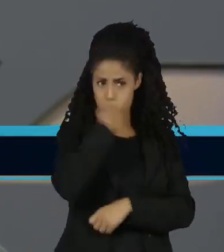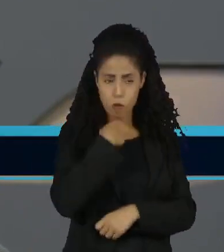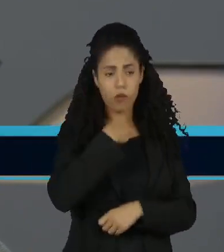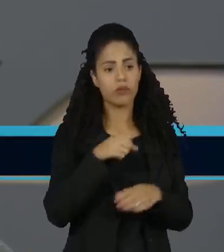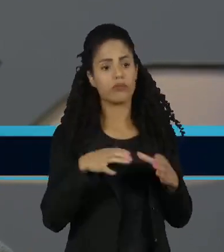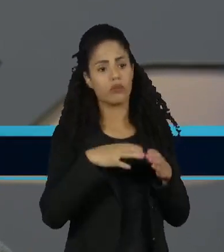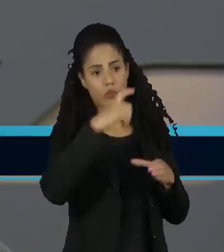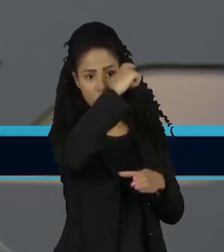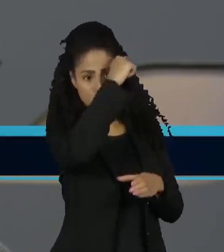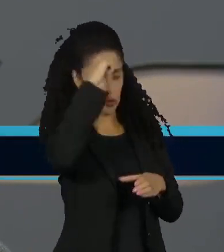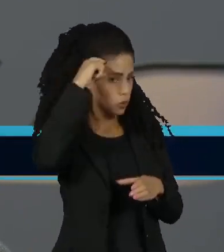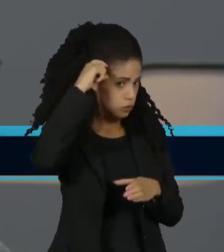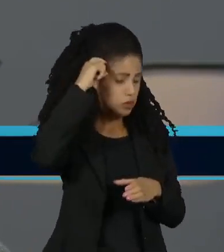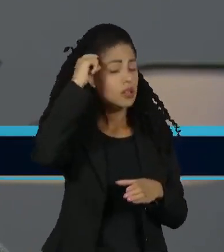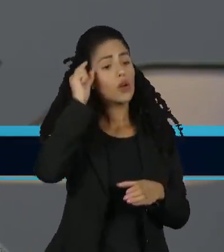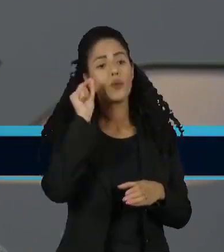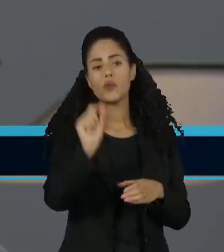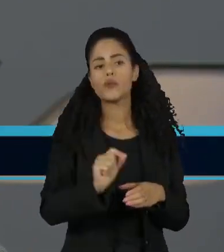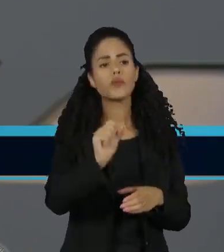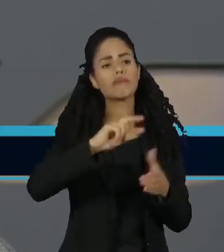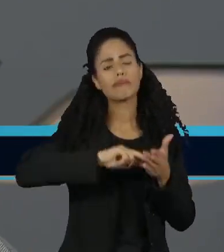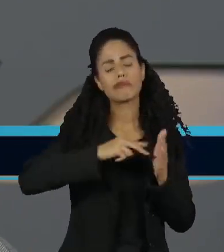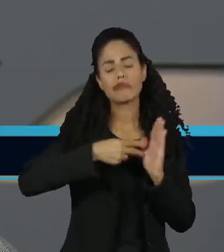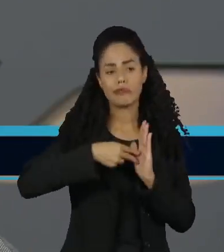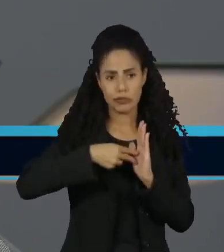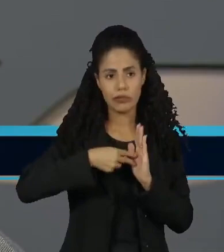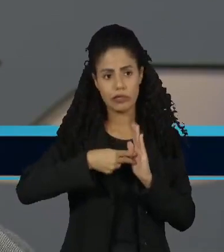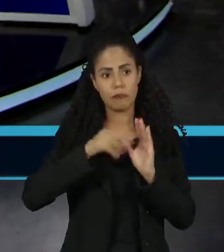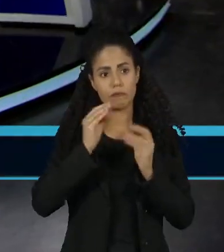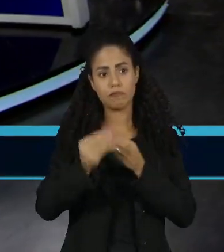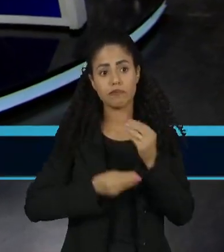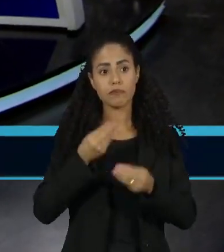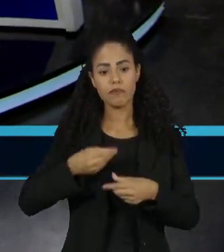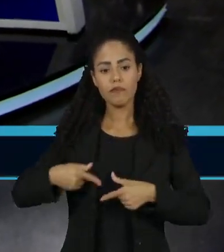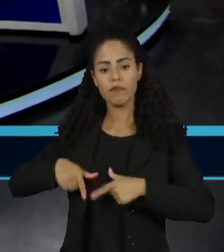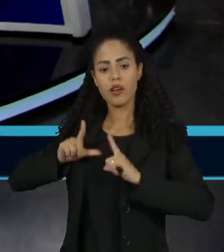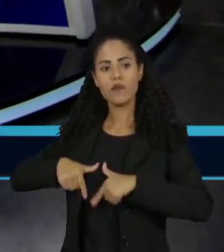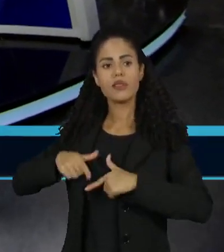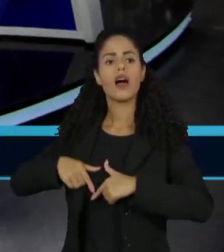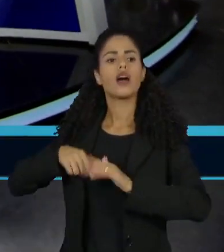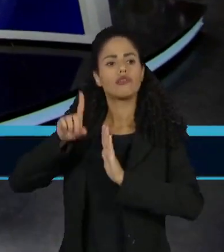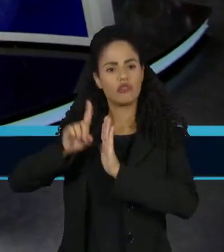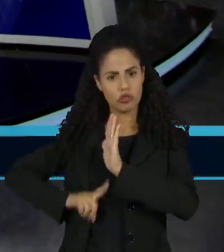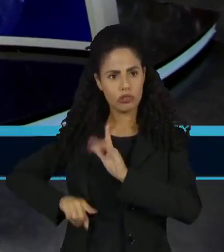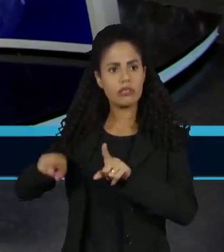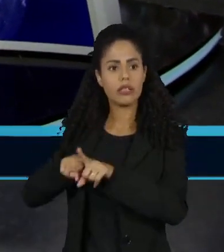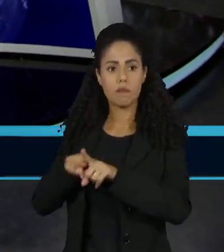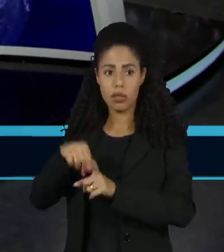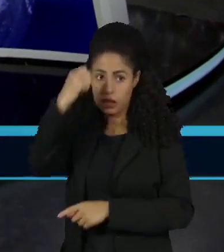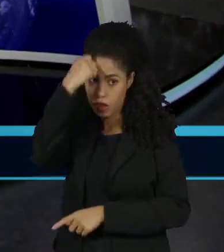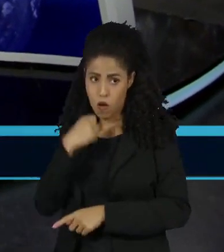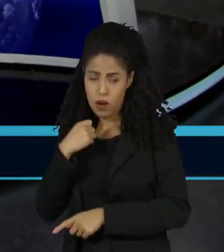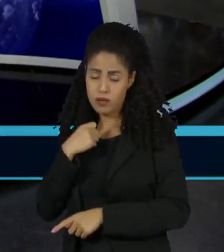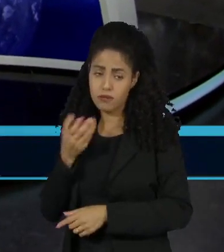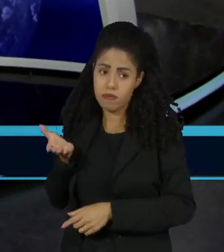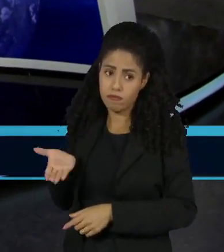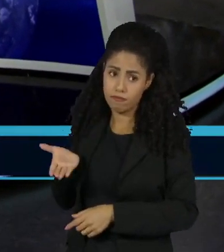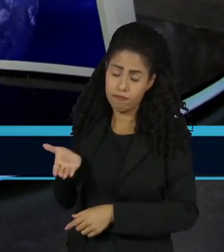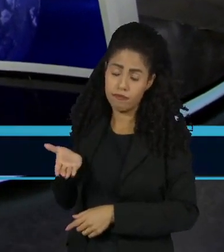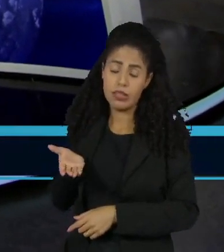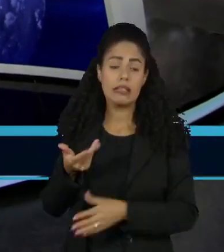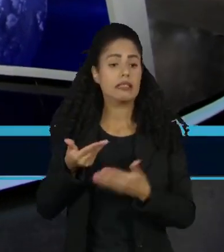Hamas, na prática isso significa o Israel praticando um terrorismo de Estado, né?